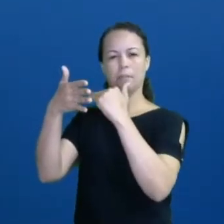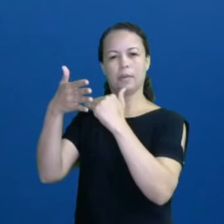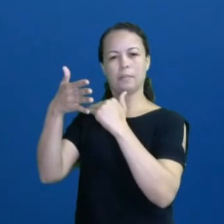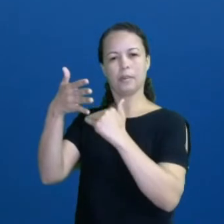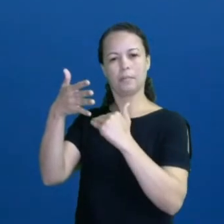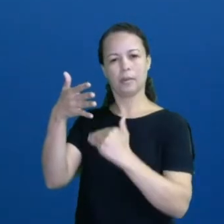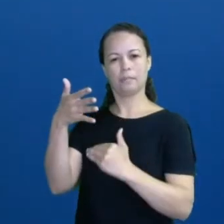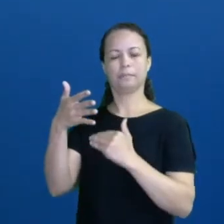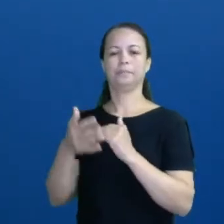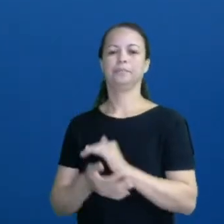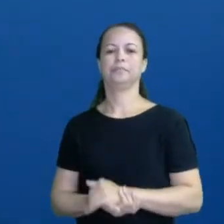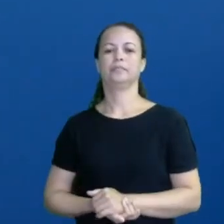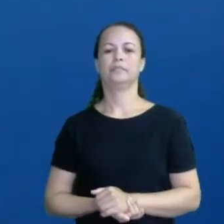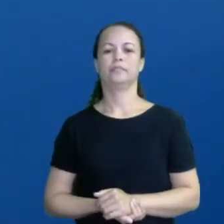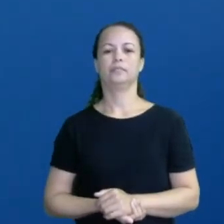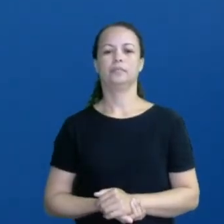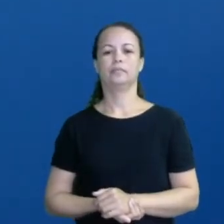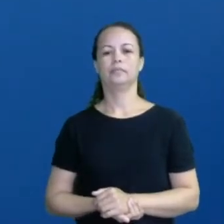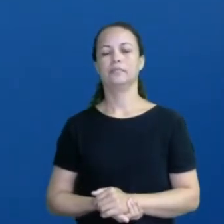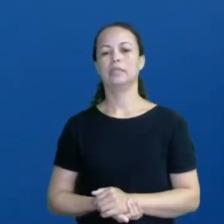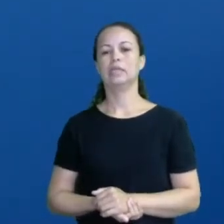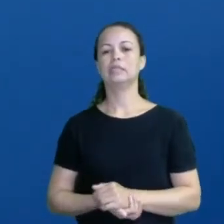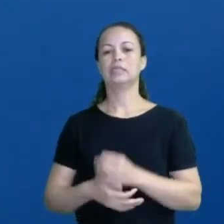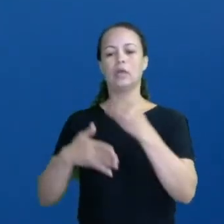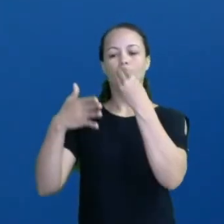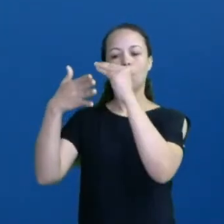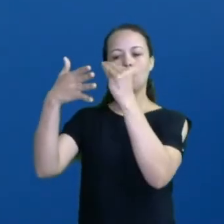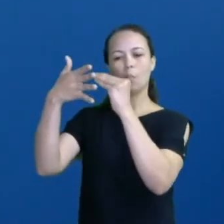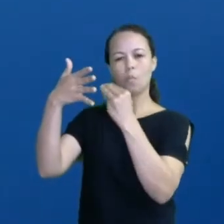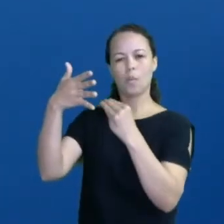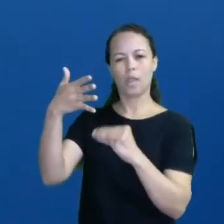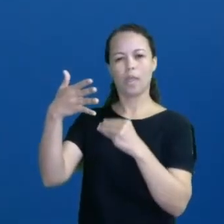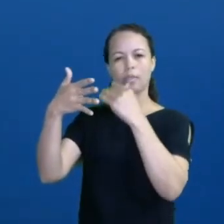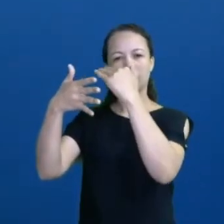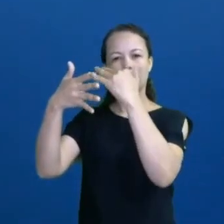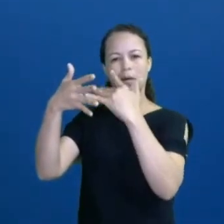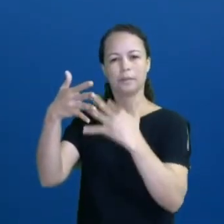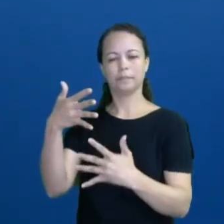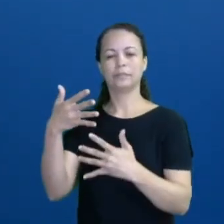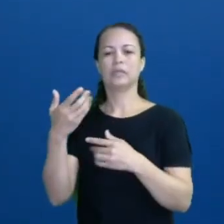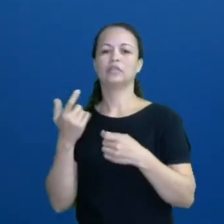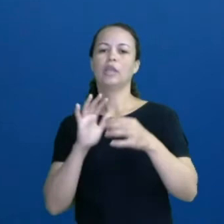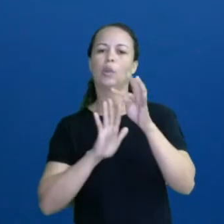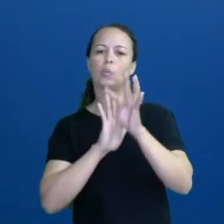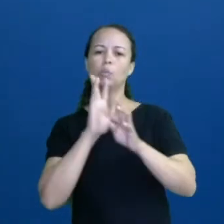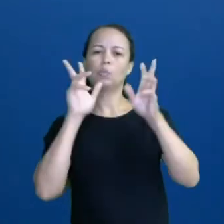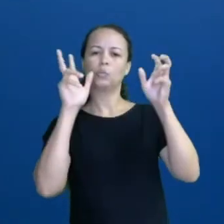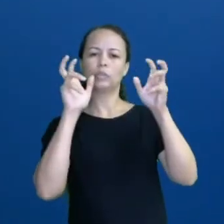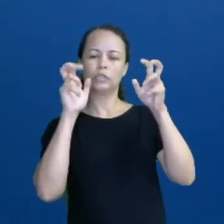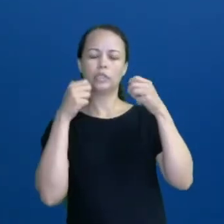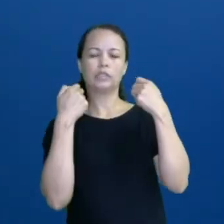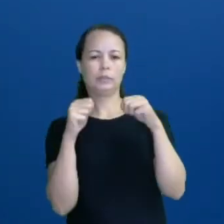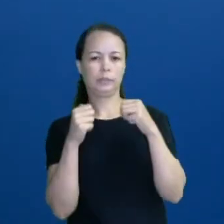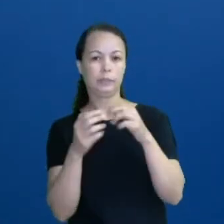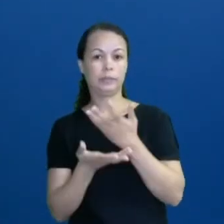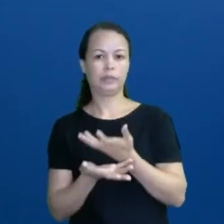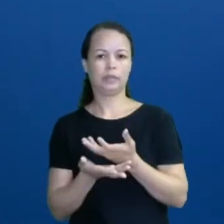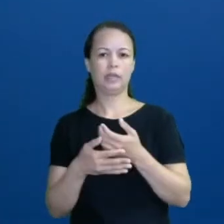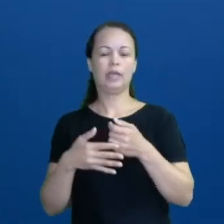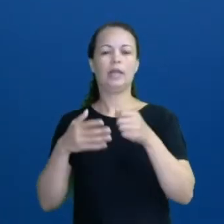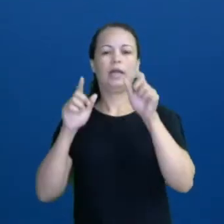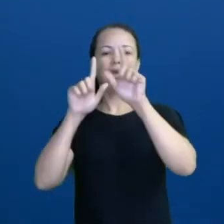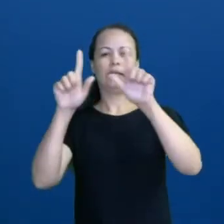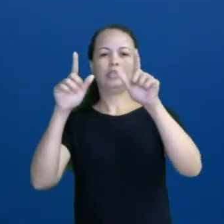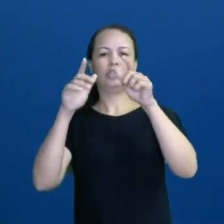outro, depois o outro. São itens. É um texto que possui um título, então se for de compras a gente coloca lá, ó, lista de